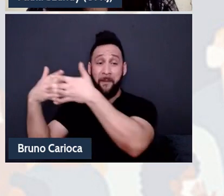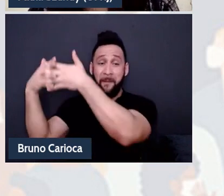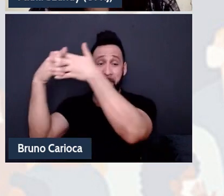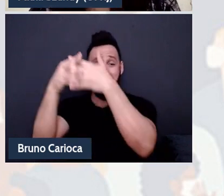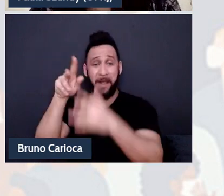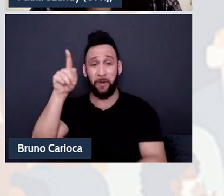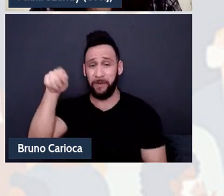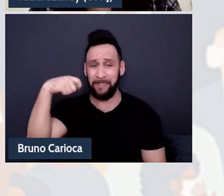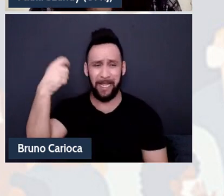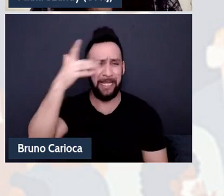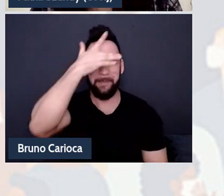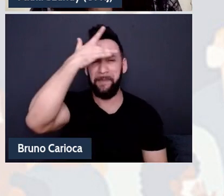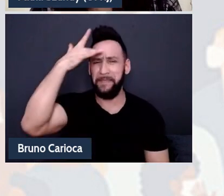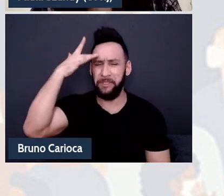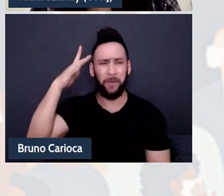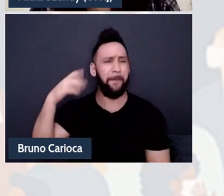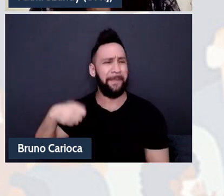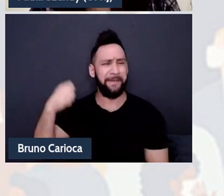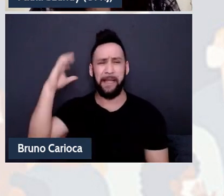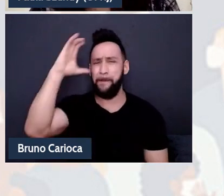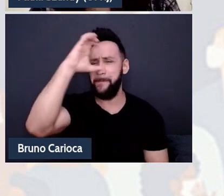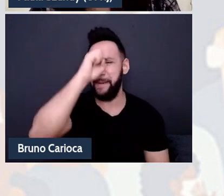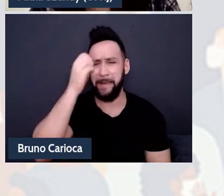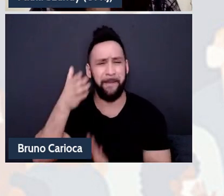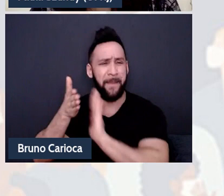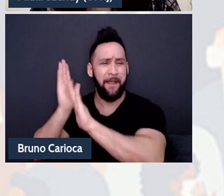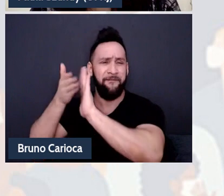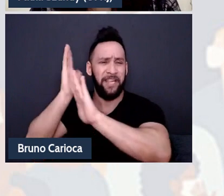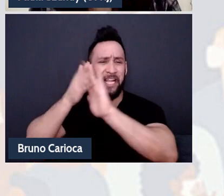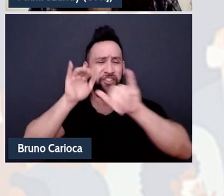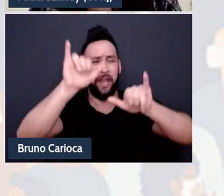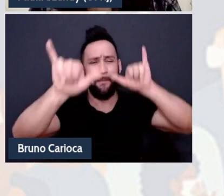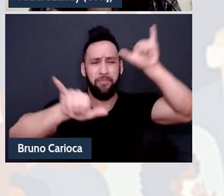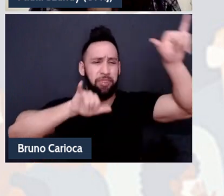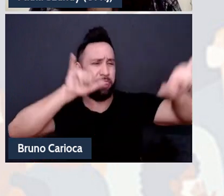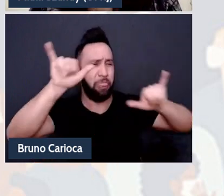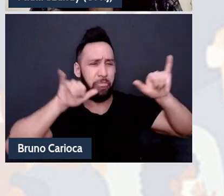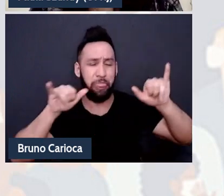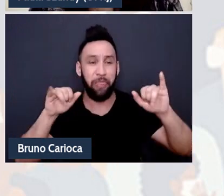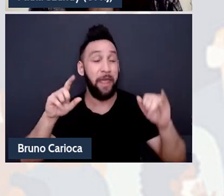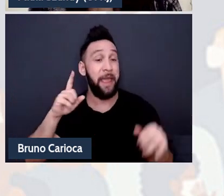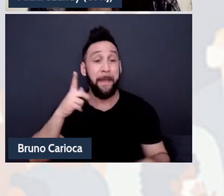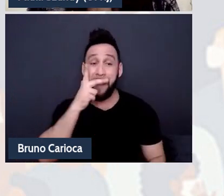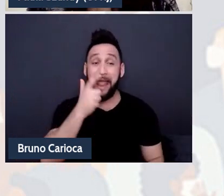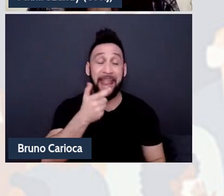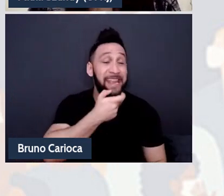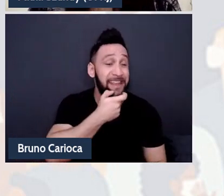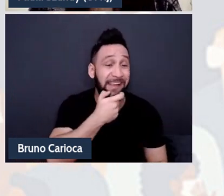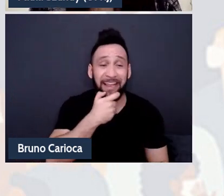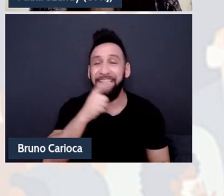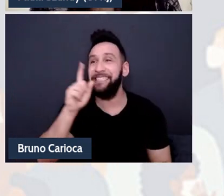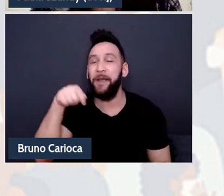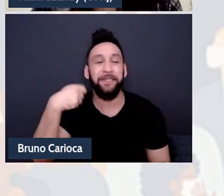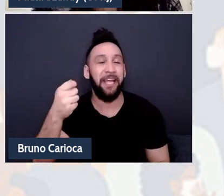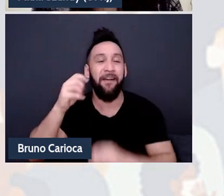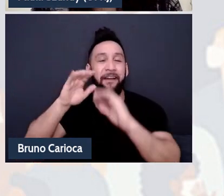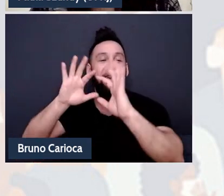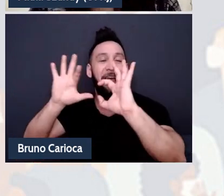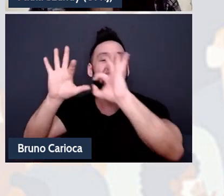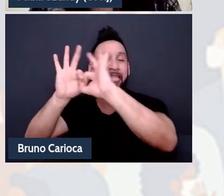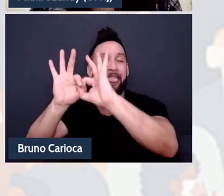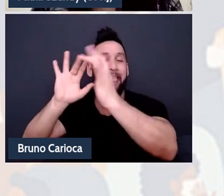o inglês como língua global que une todas as pessoas do mundo, sem questionar quem são